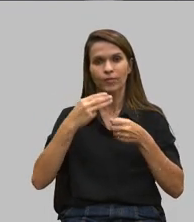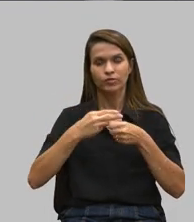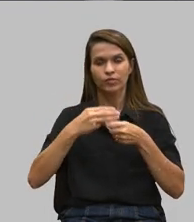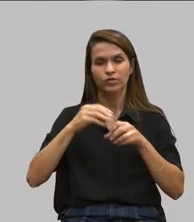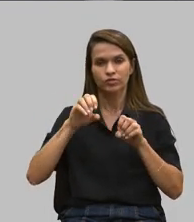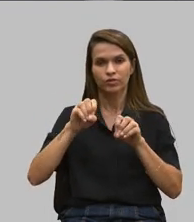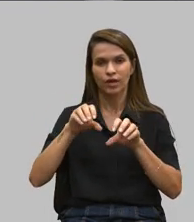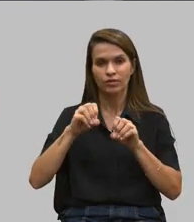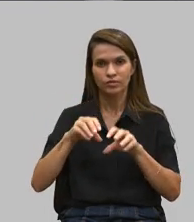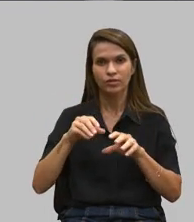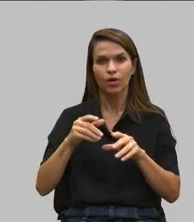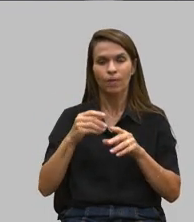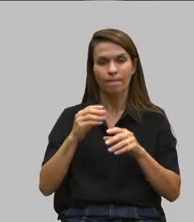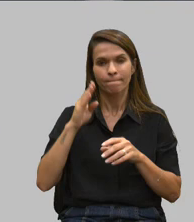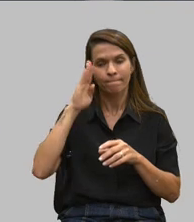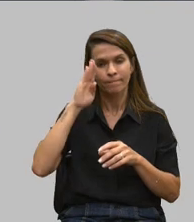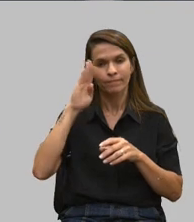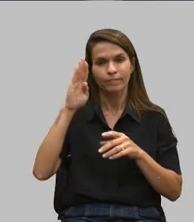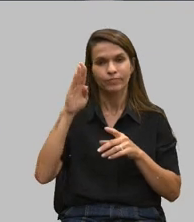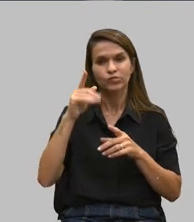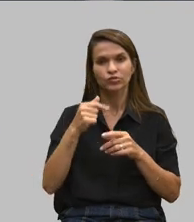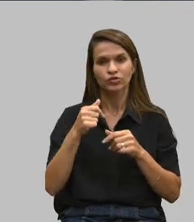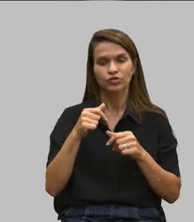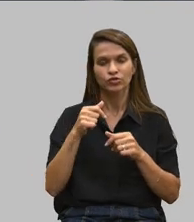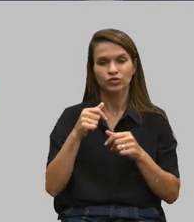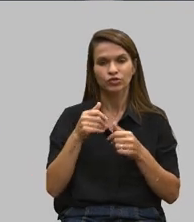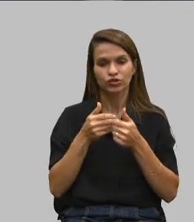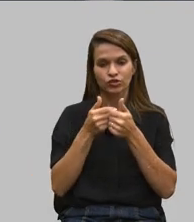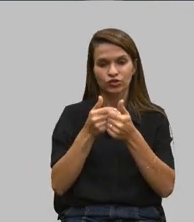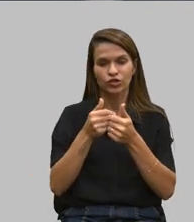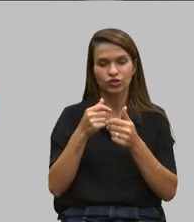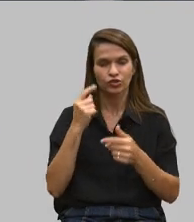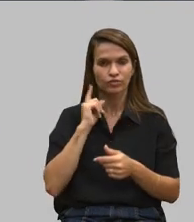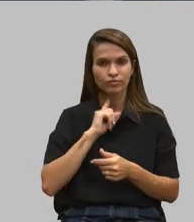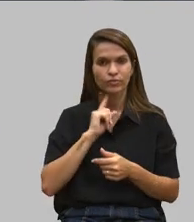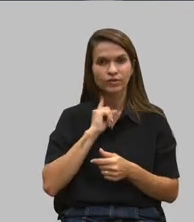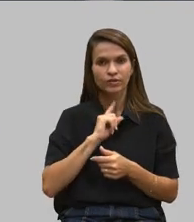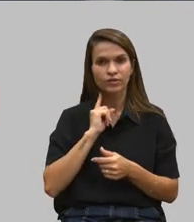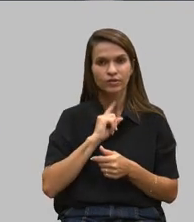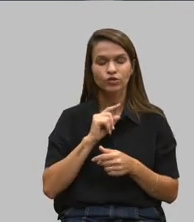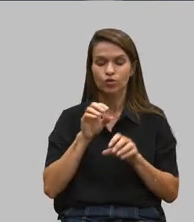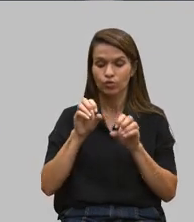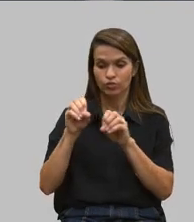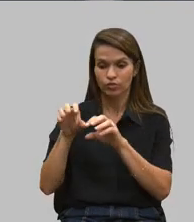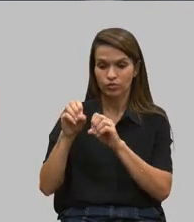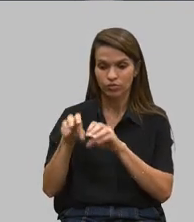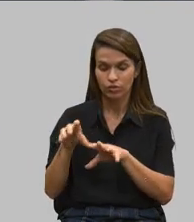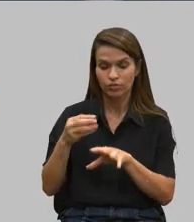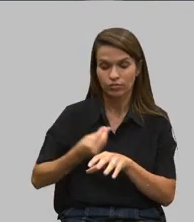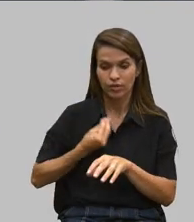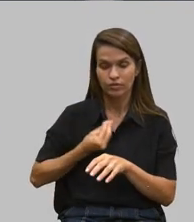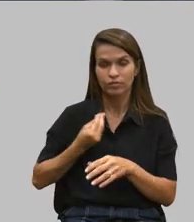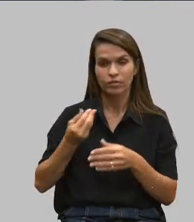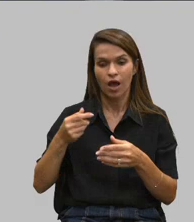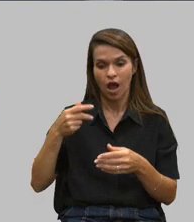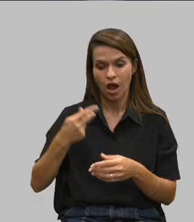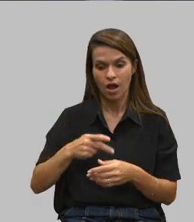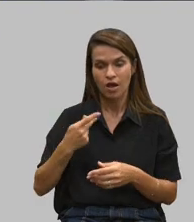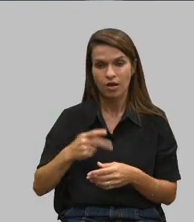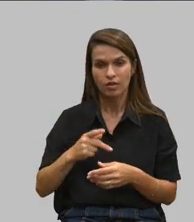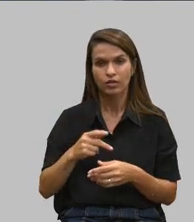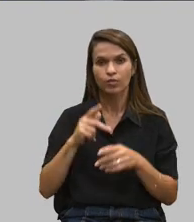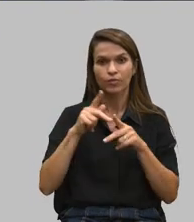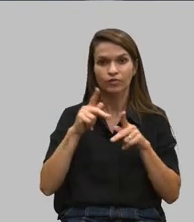enquanto dirigente de articulação da onim Minas porque os educadores que estão aqui os professores que estão aqui professor Igor